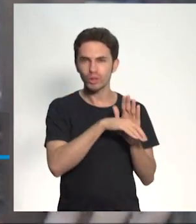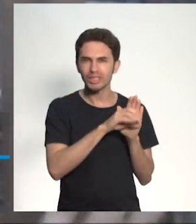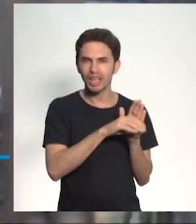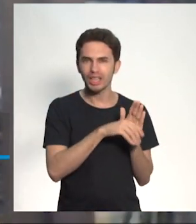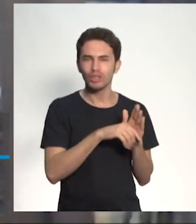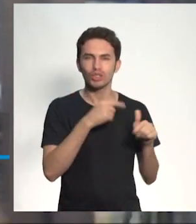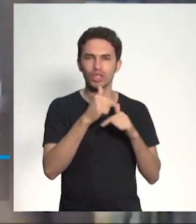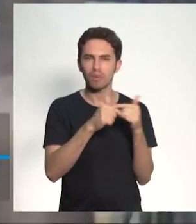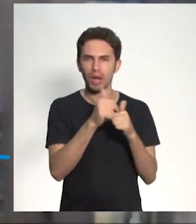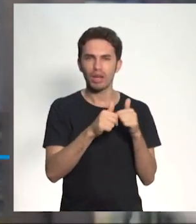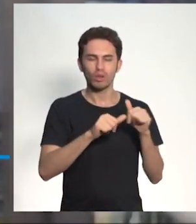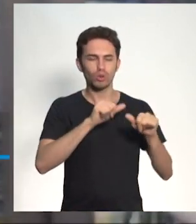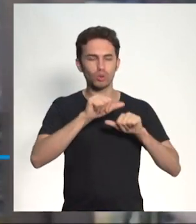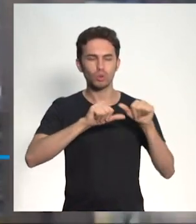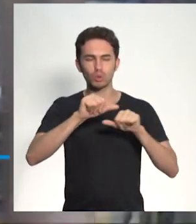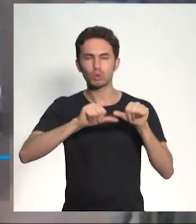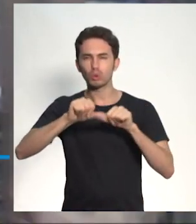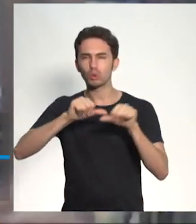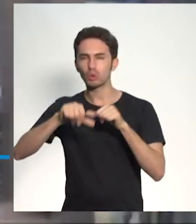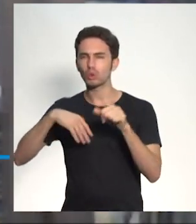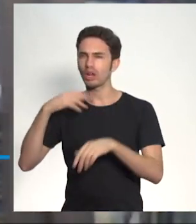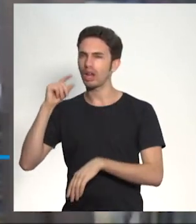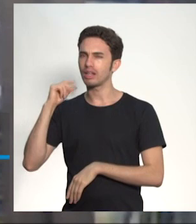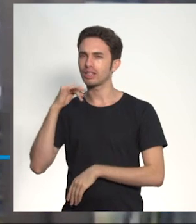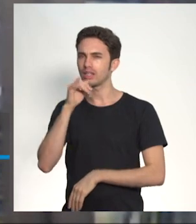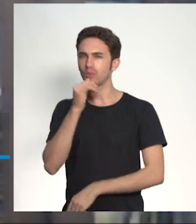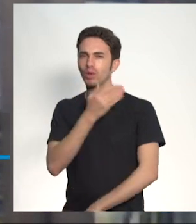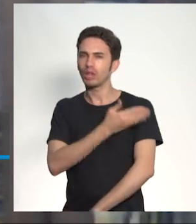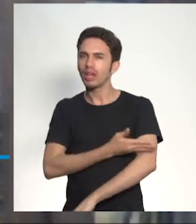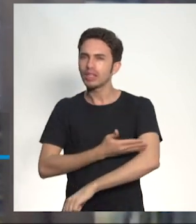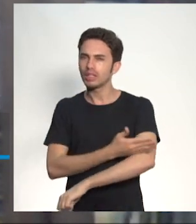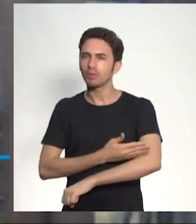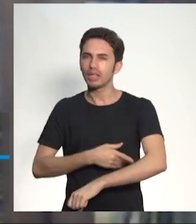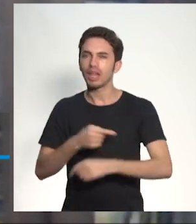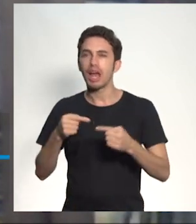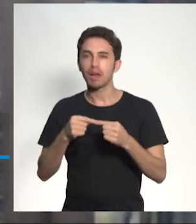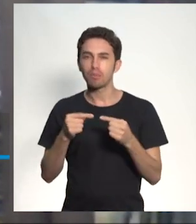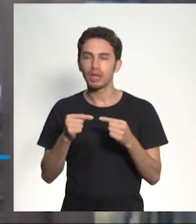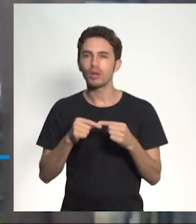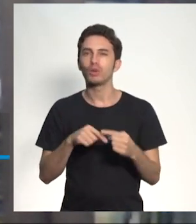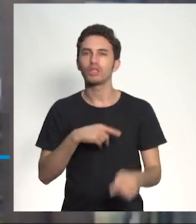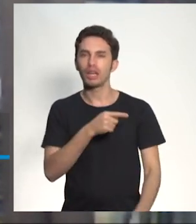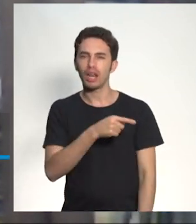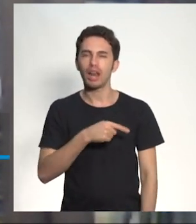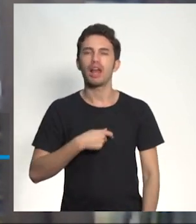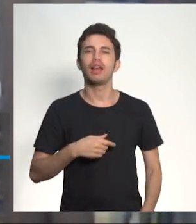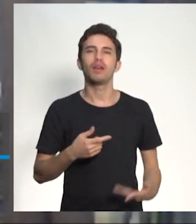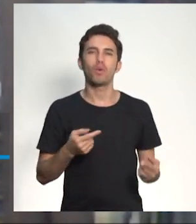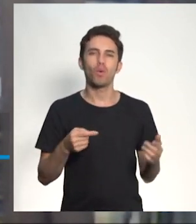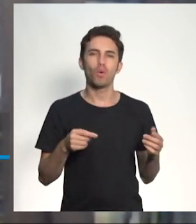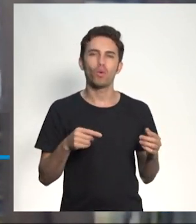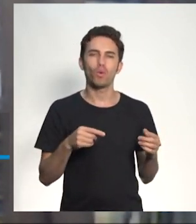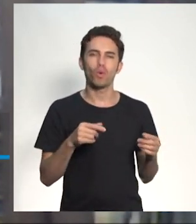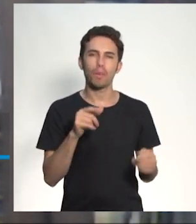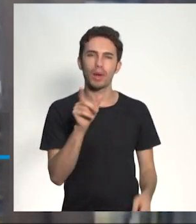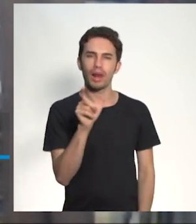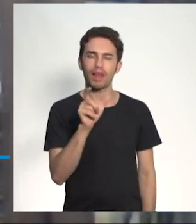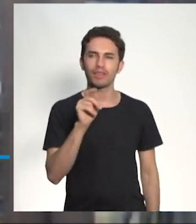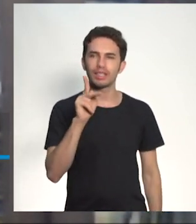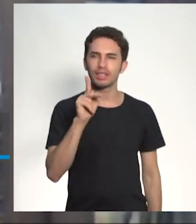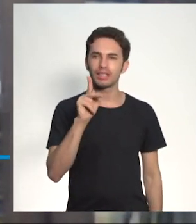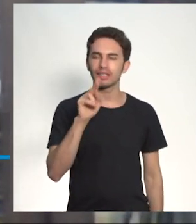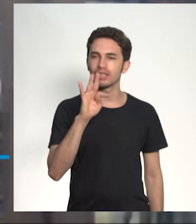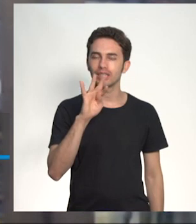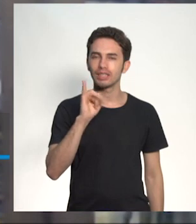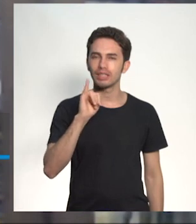da história, né? Quando na Idade Média o trabalho estava vinculado à palavra tripalium, que era um elemento de